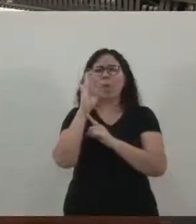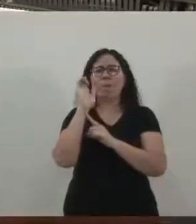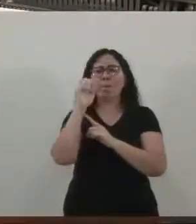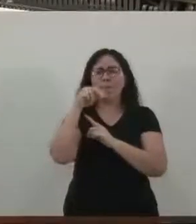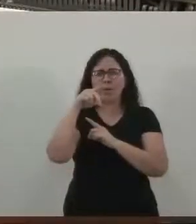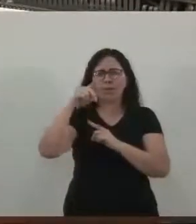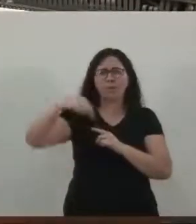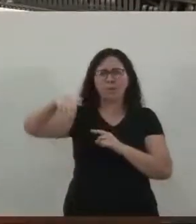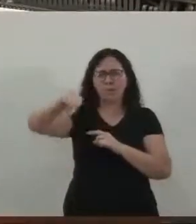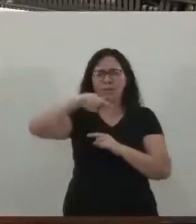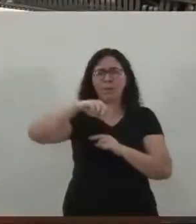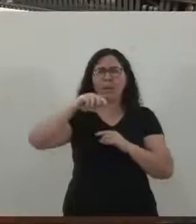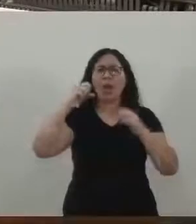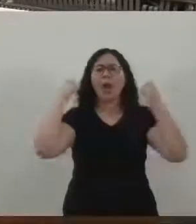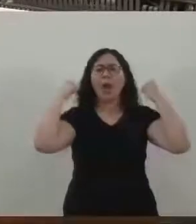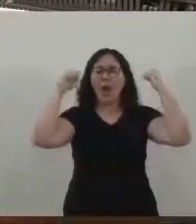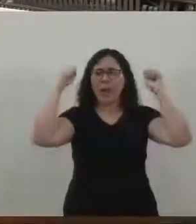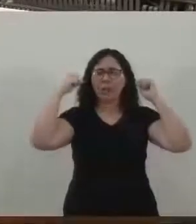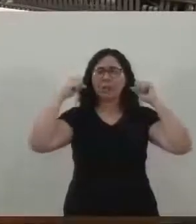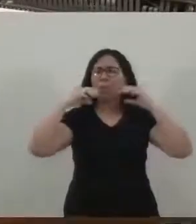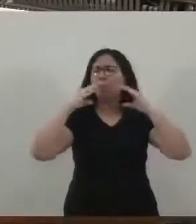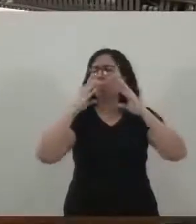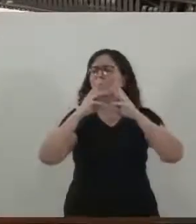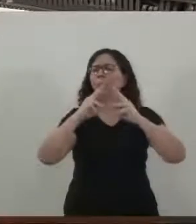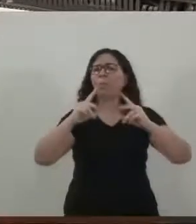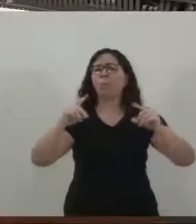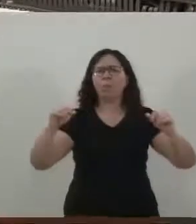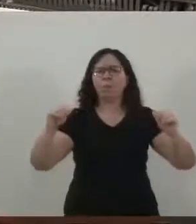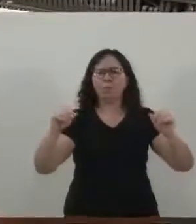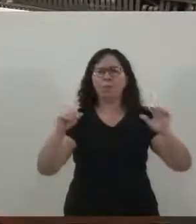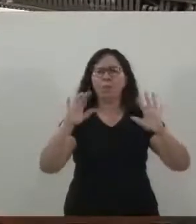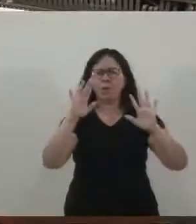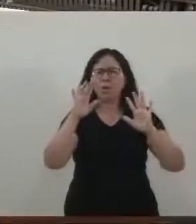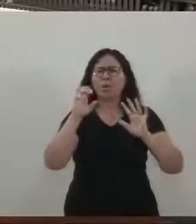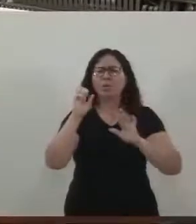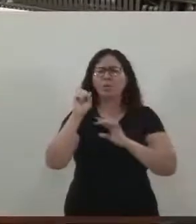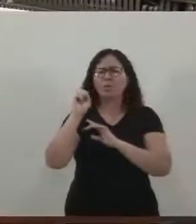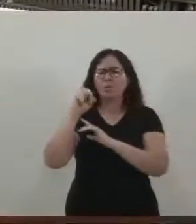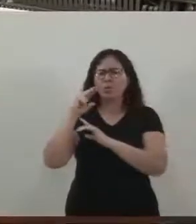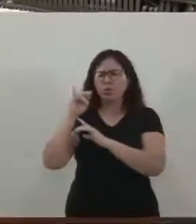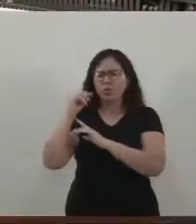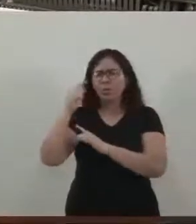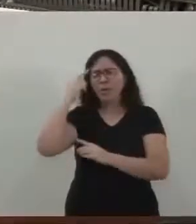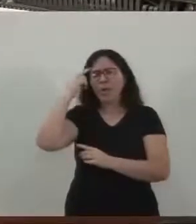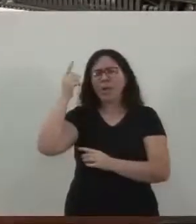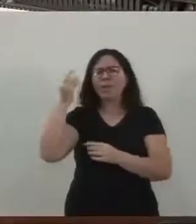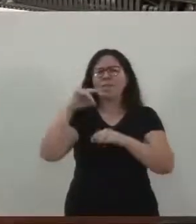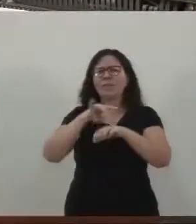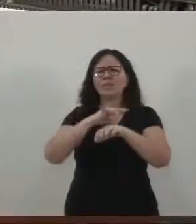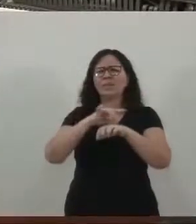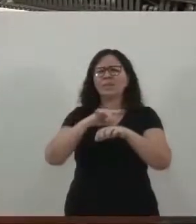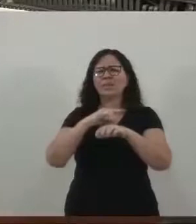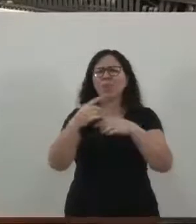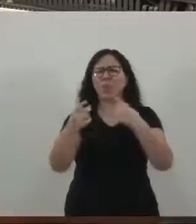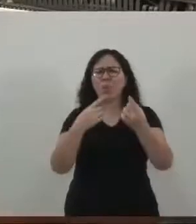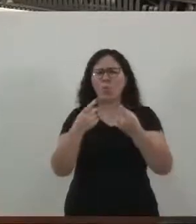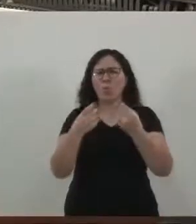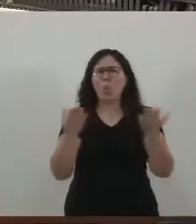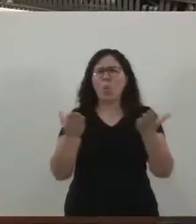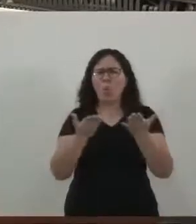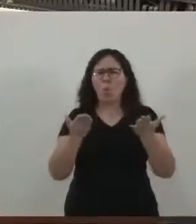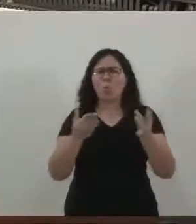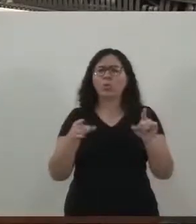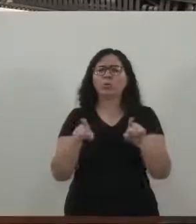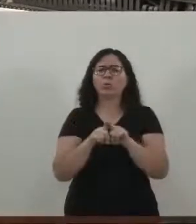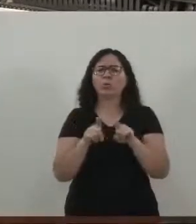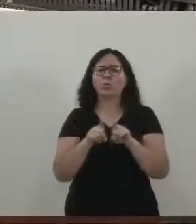Sangoban, e a academia que tinha lá se perdeu. Soninha, só um detalhe aí, só para colocar as fotos de recapeamento da Luiz Brisky, Estou hoje comemorando